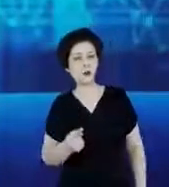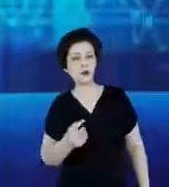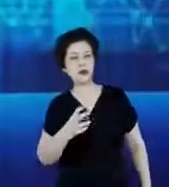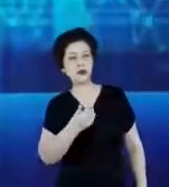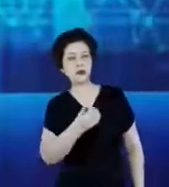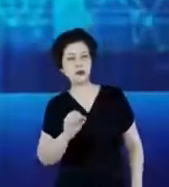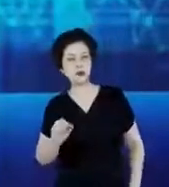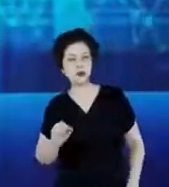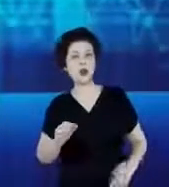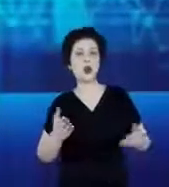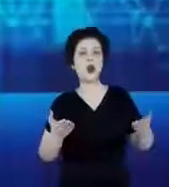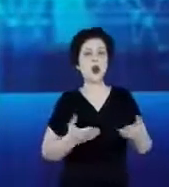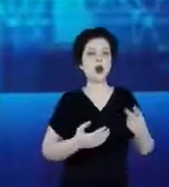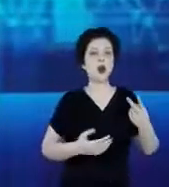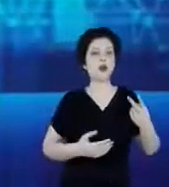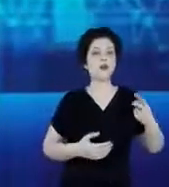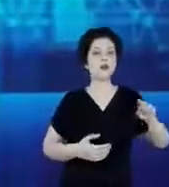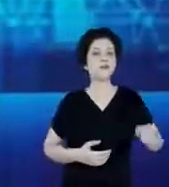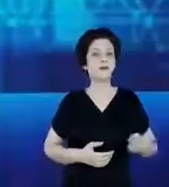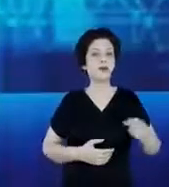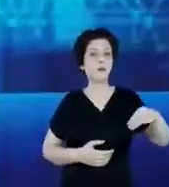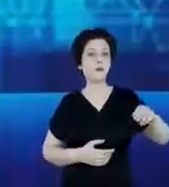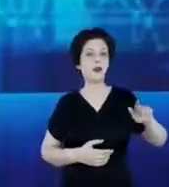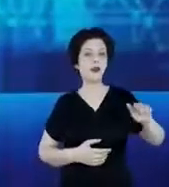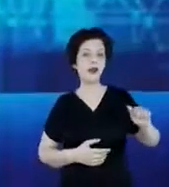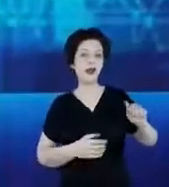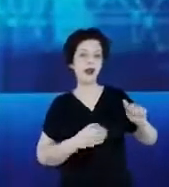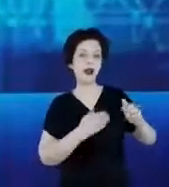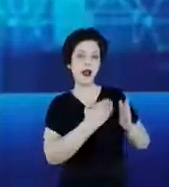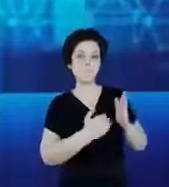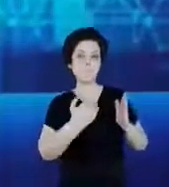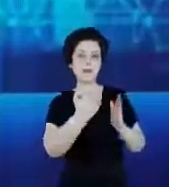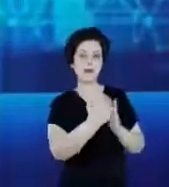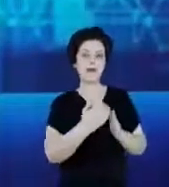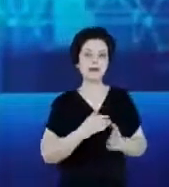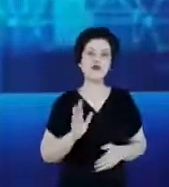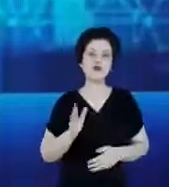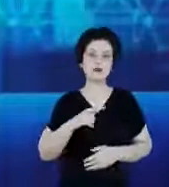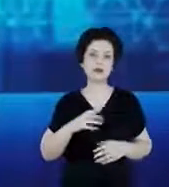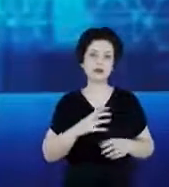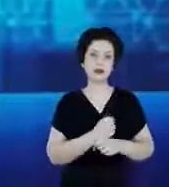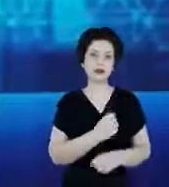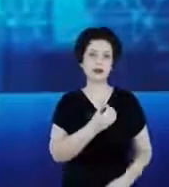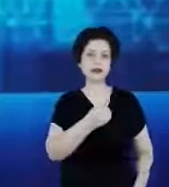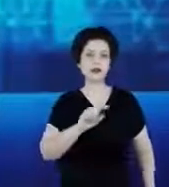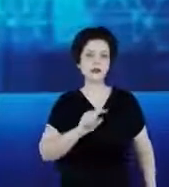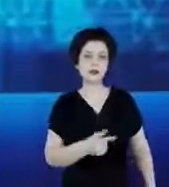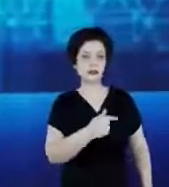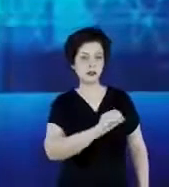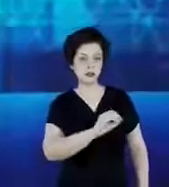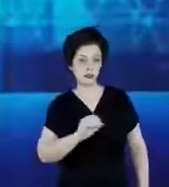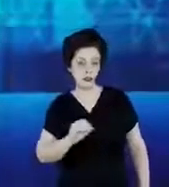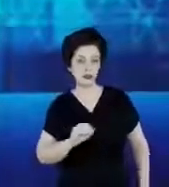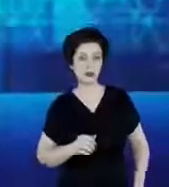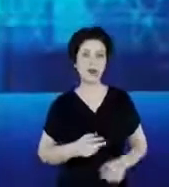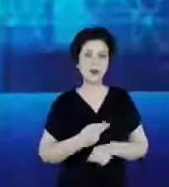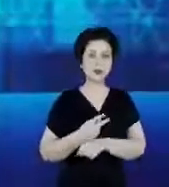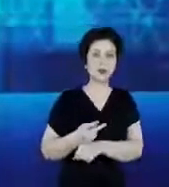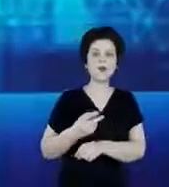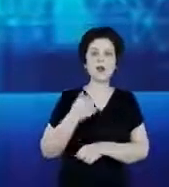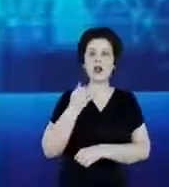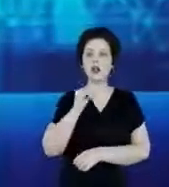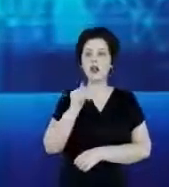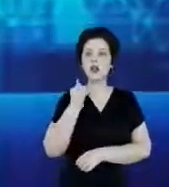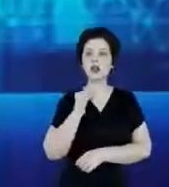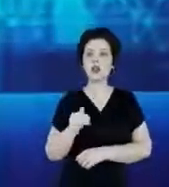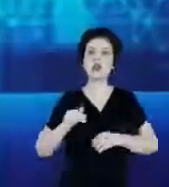com 2.000 megas a mais, já estamos com 6.600, 6.700, e buscamos energia em todas as